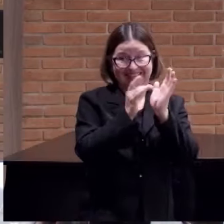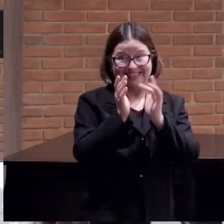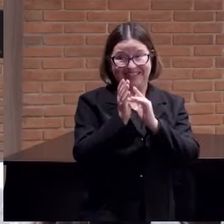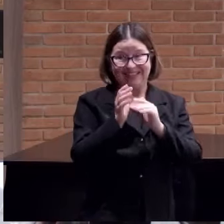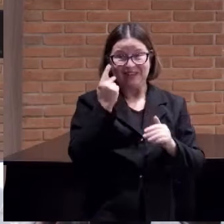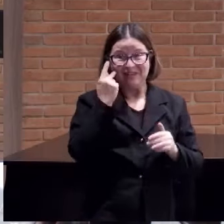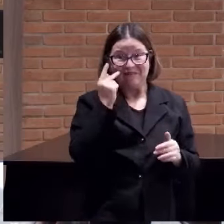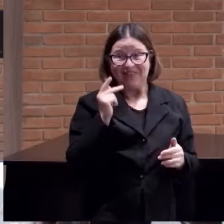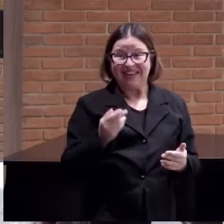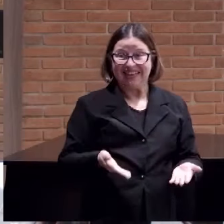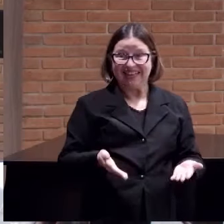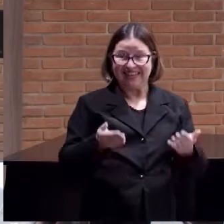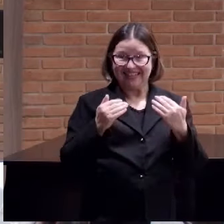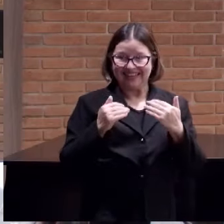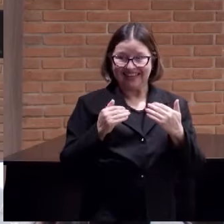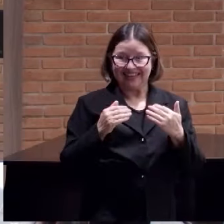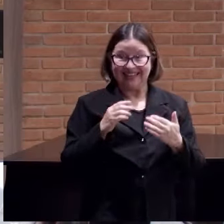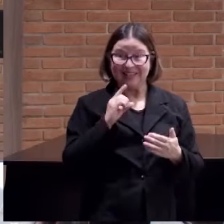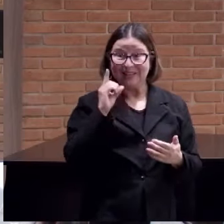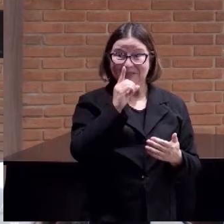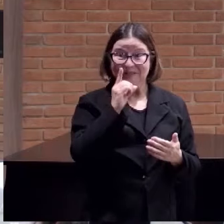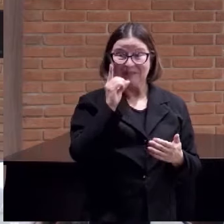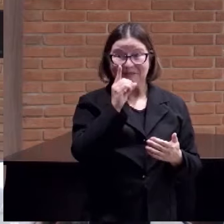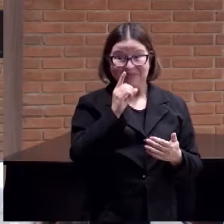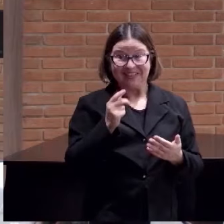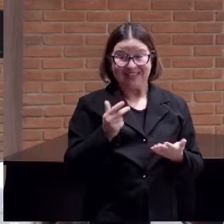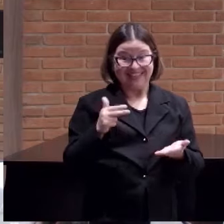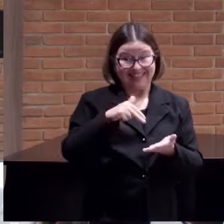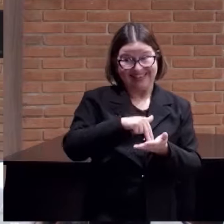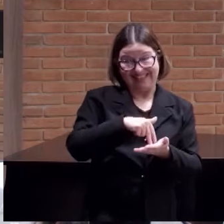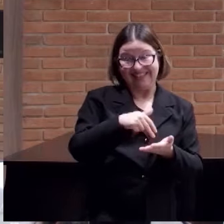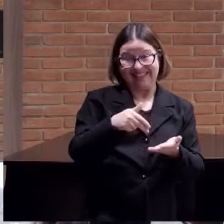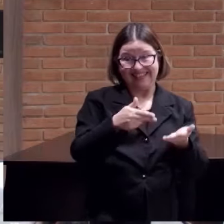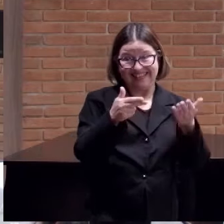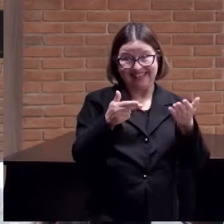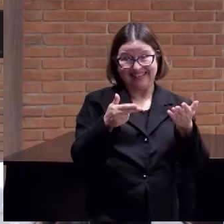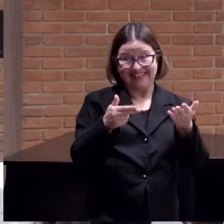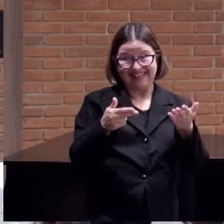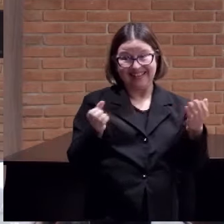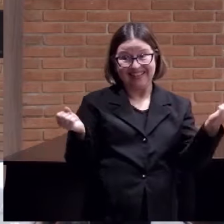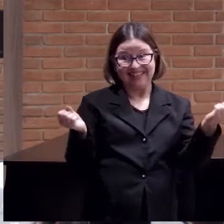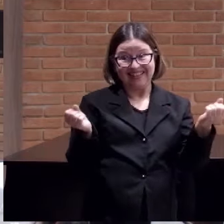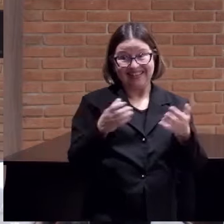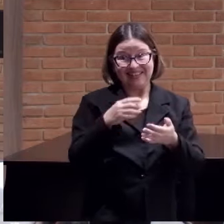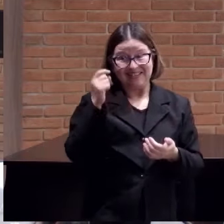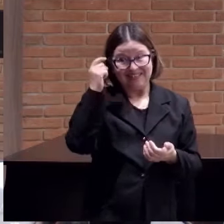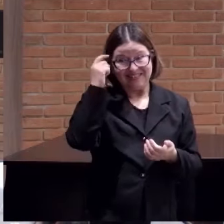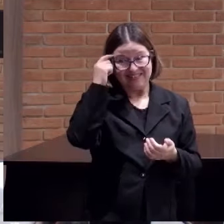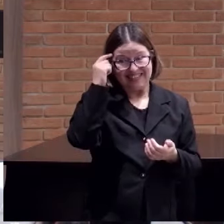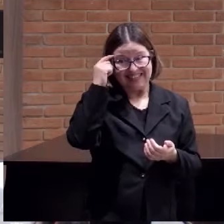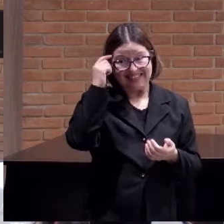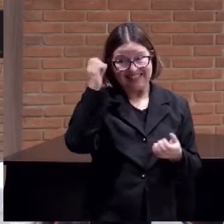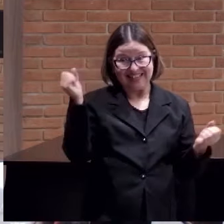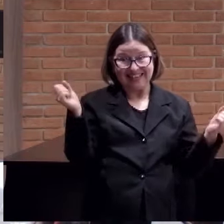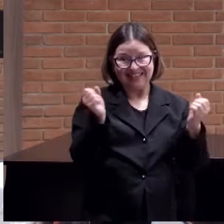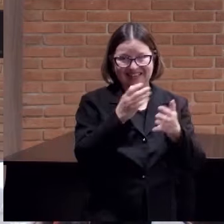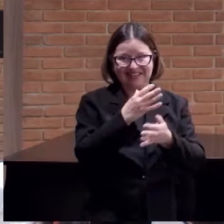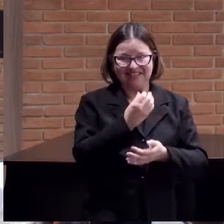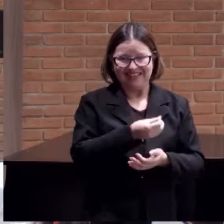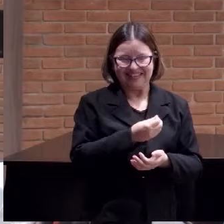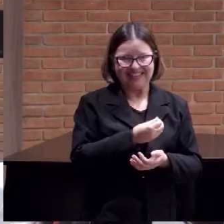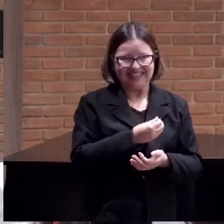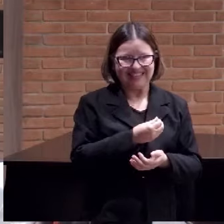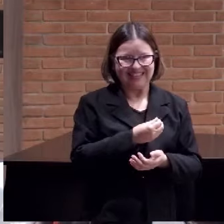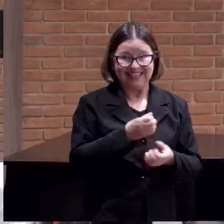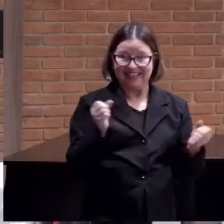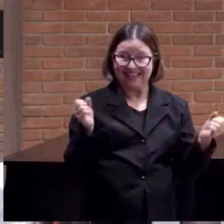ganhássemos, no domingo da ressurreição, uma nova mentalidade, uma nova vida,